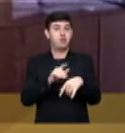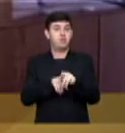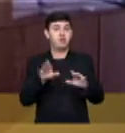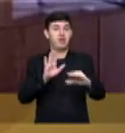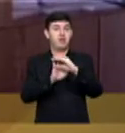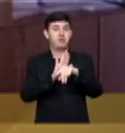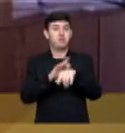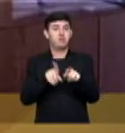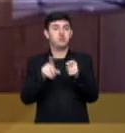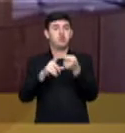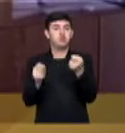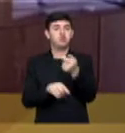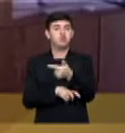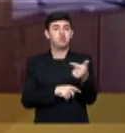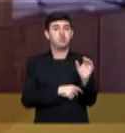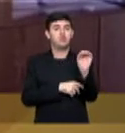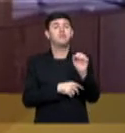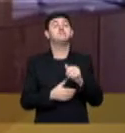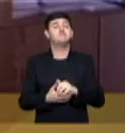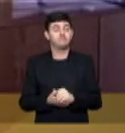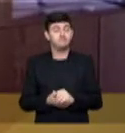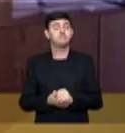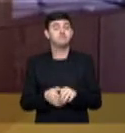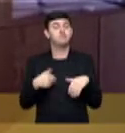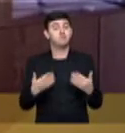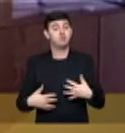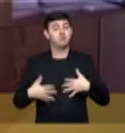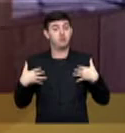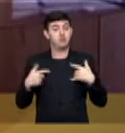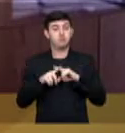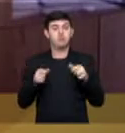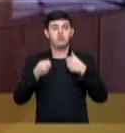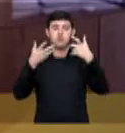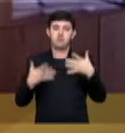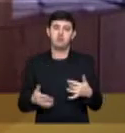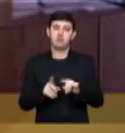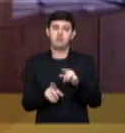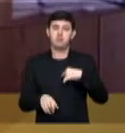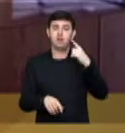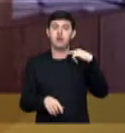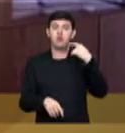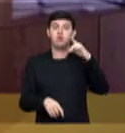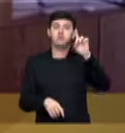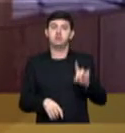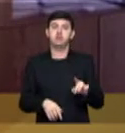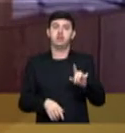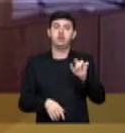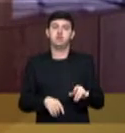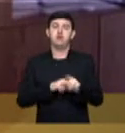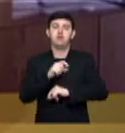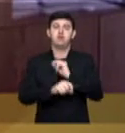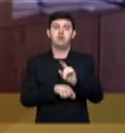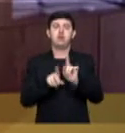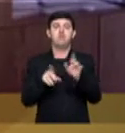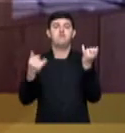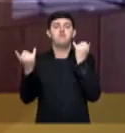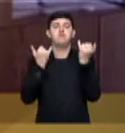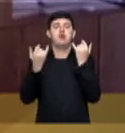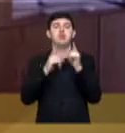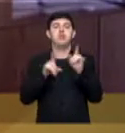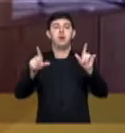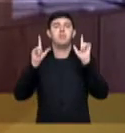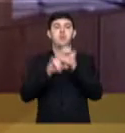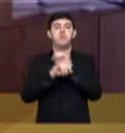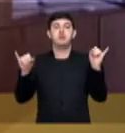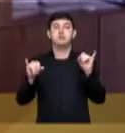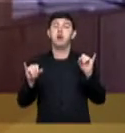do artigo 220. Sob outro viés, excelência, o direito de informação, a publicidade comercial também pode